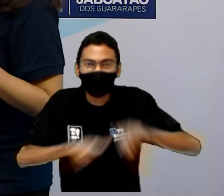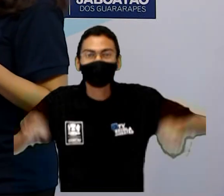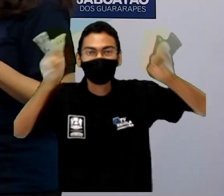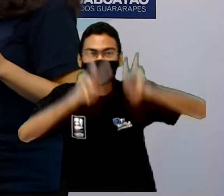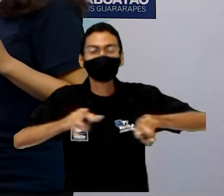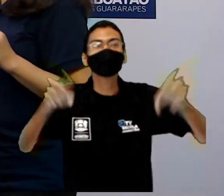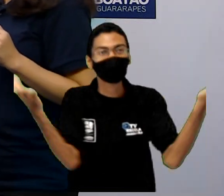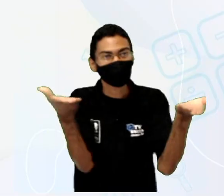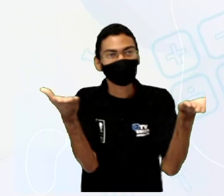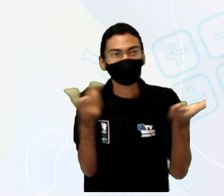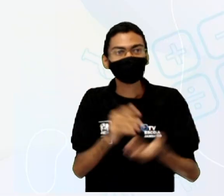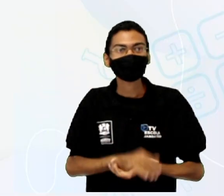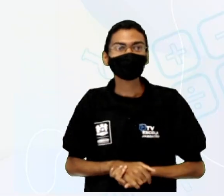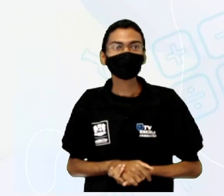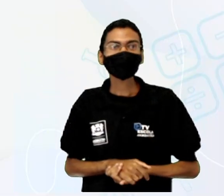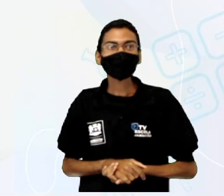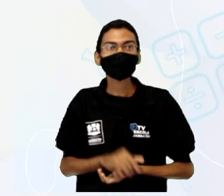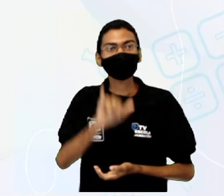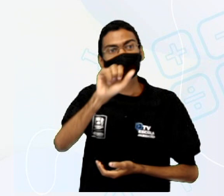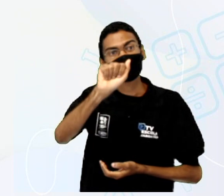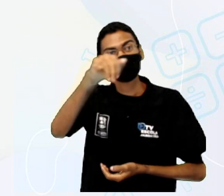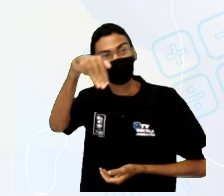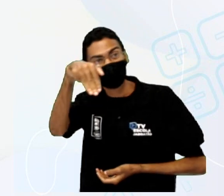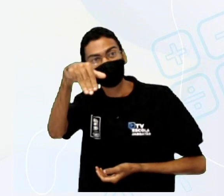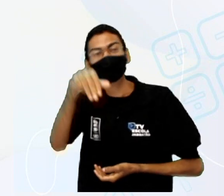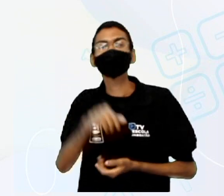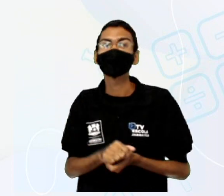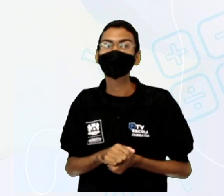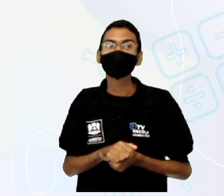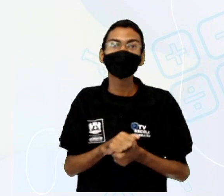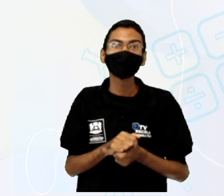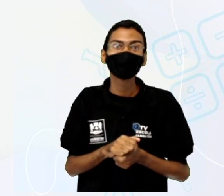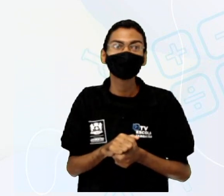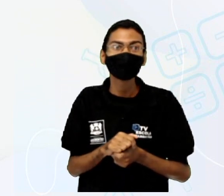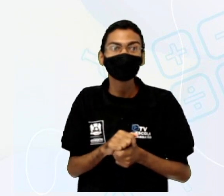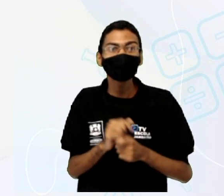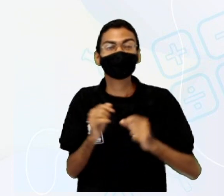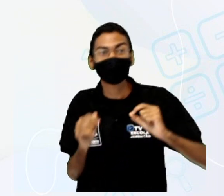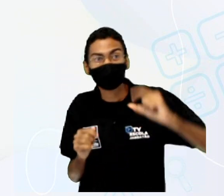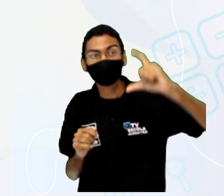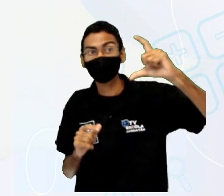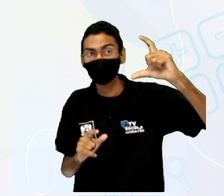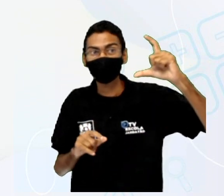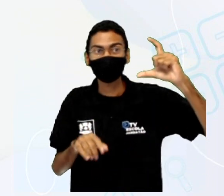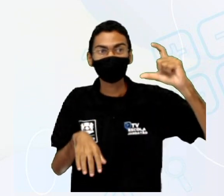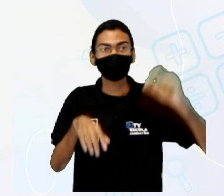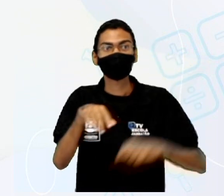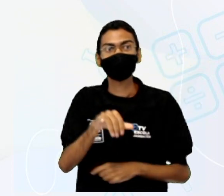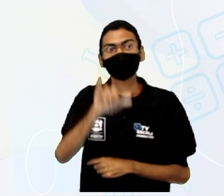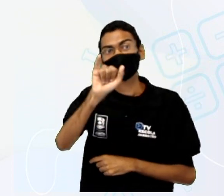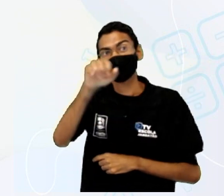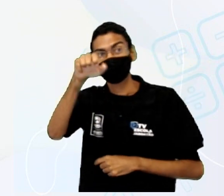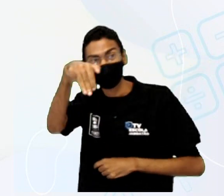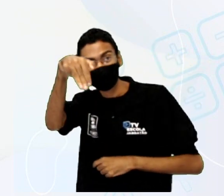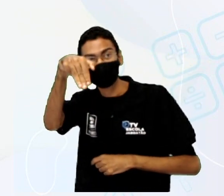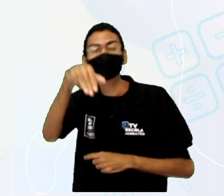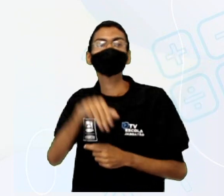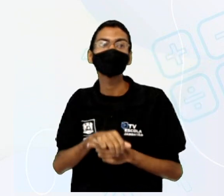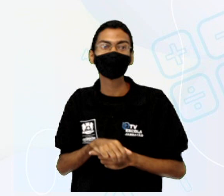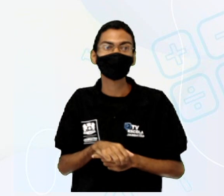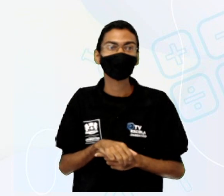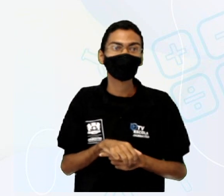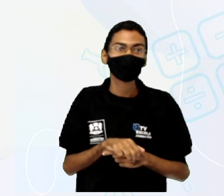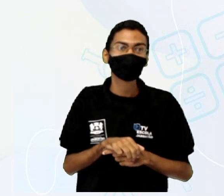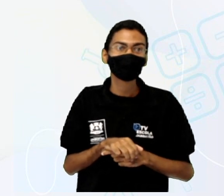Observa. I am, na forma cheia, vai ficar am. She is,